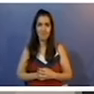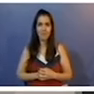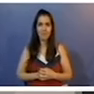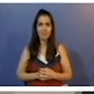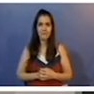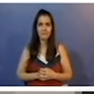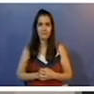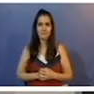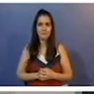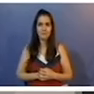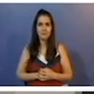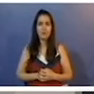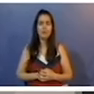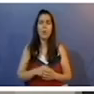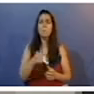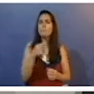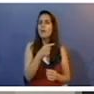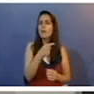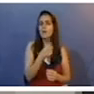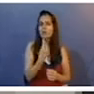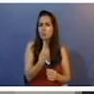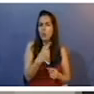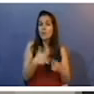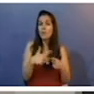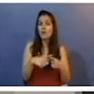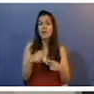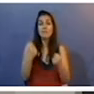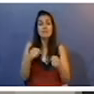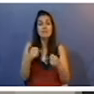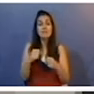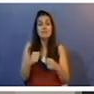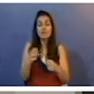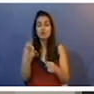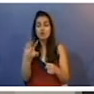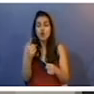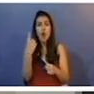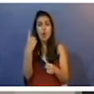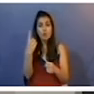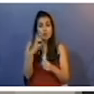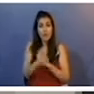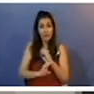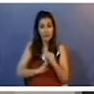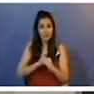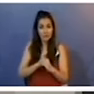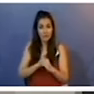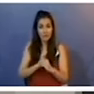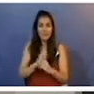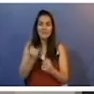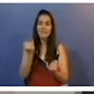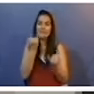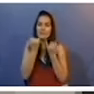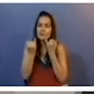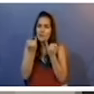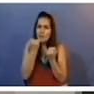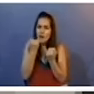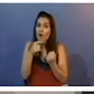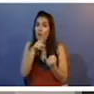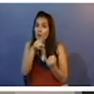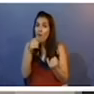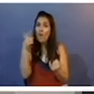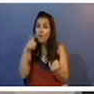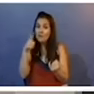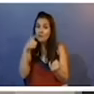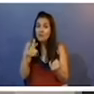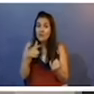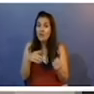1, porque ele só precisa de 1 elétron para ficar com 8. Então, usando essa informação, vocês vão conseguir colocar